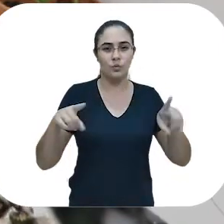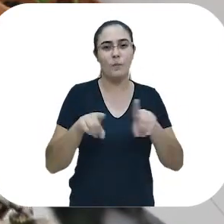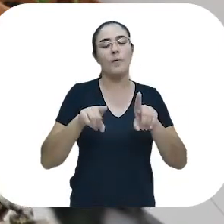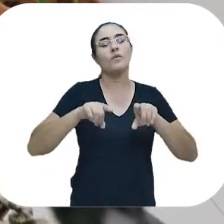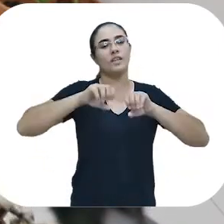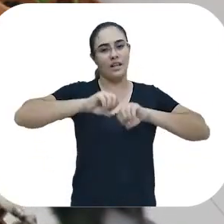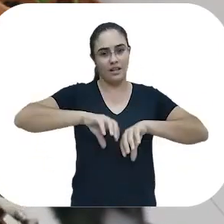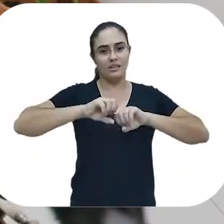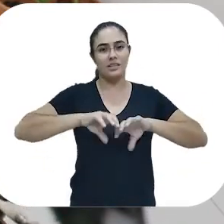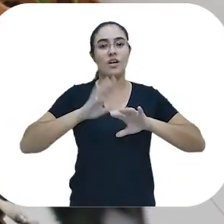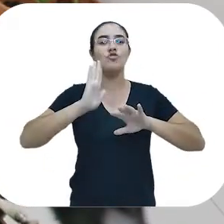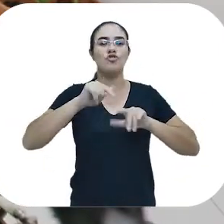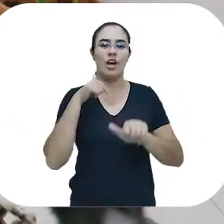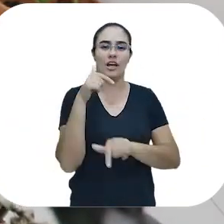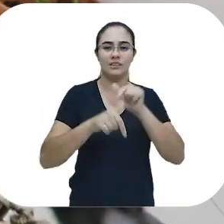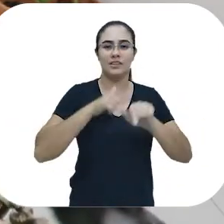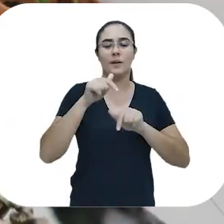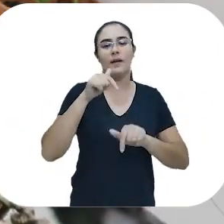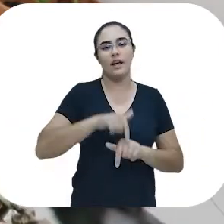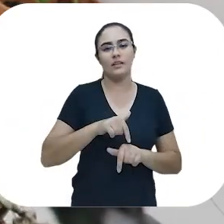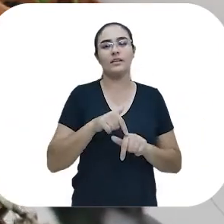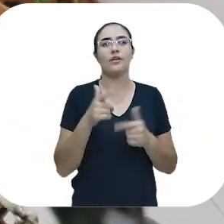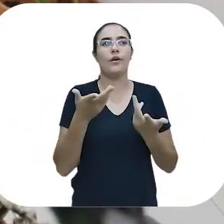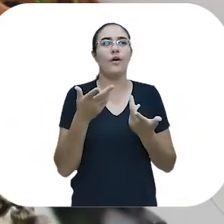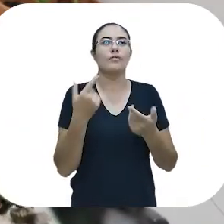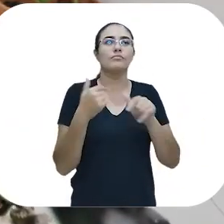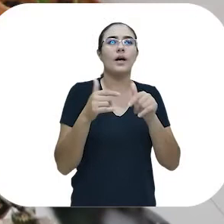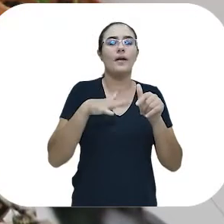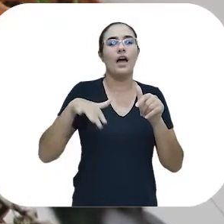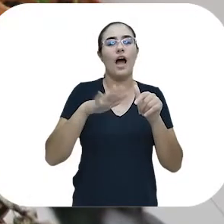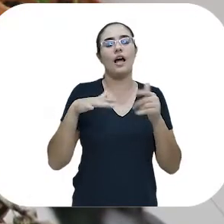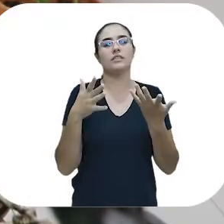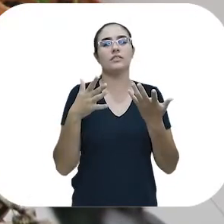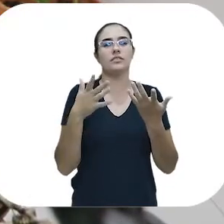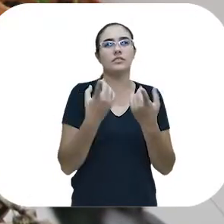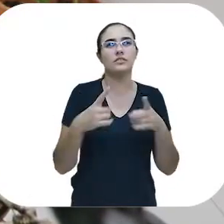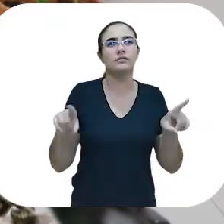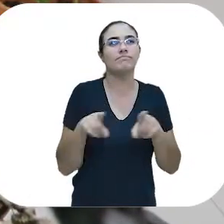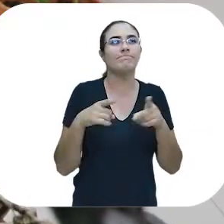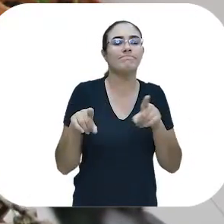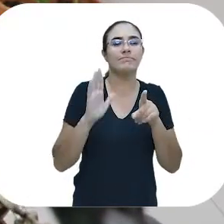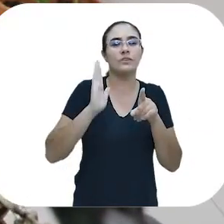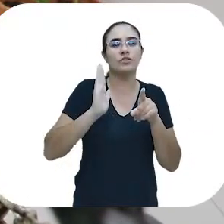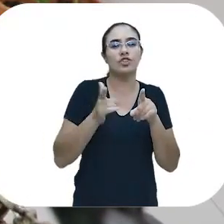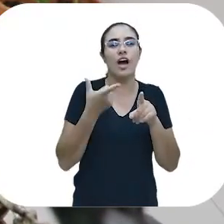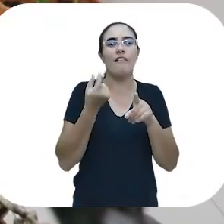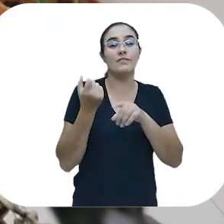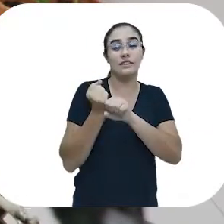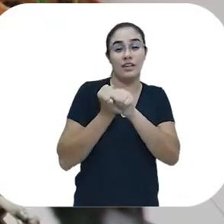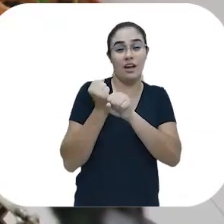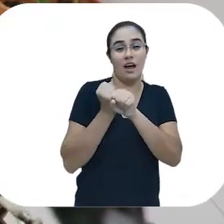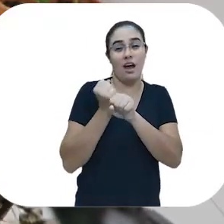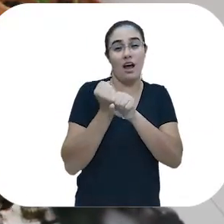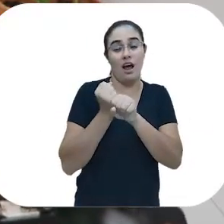na região do Cariri com trabalhos voltados para a música há 20 anos. Estou,